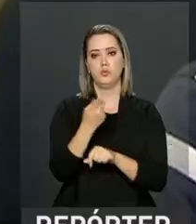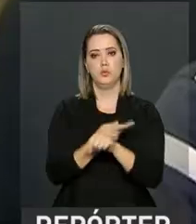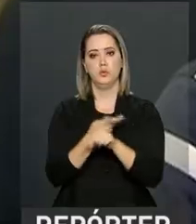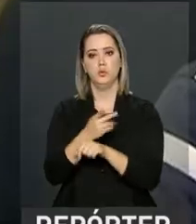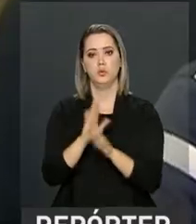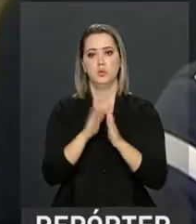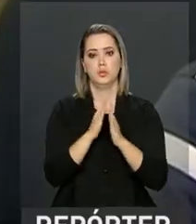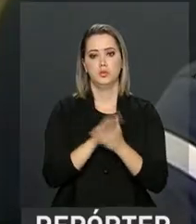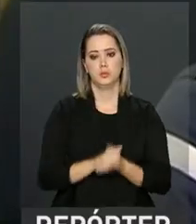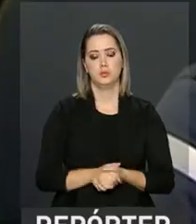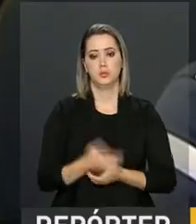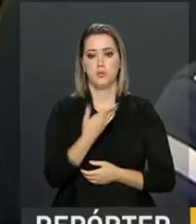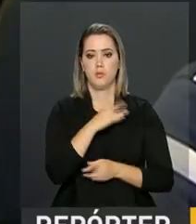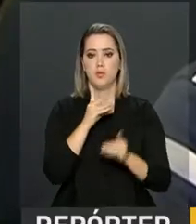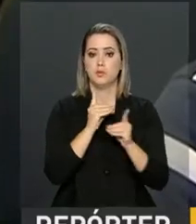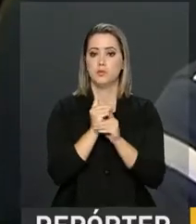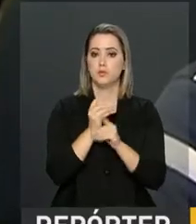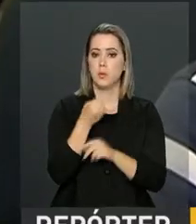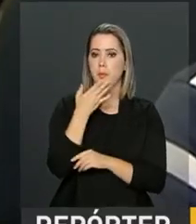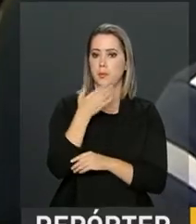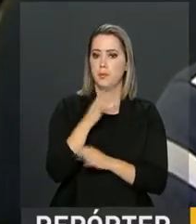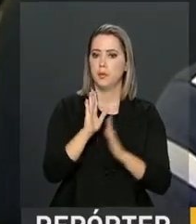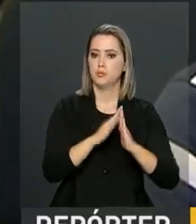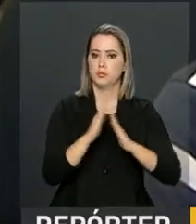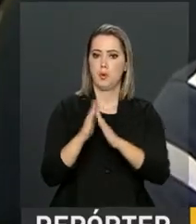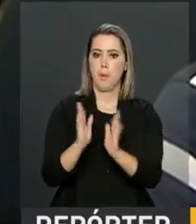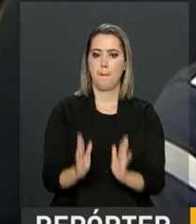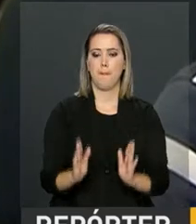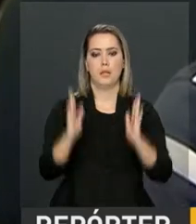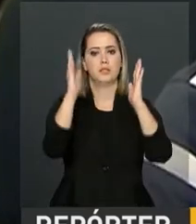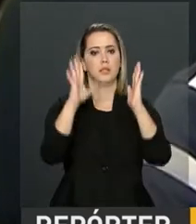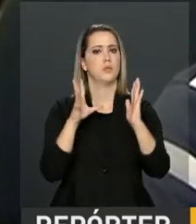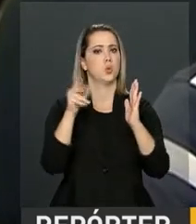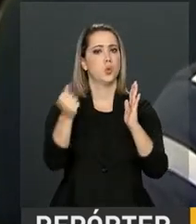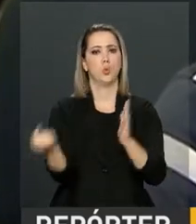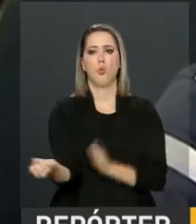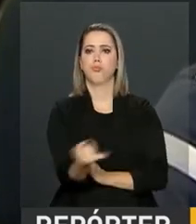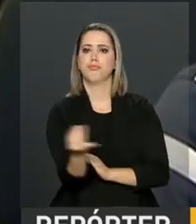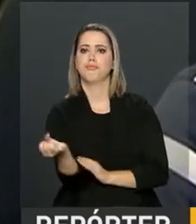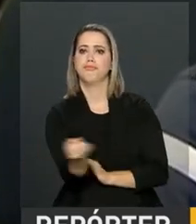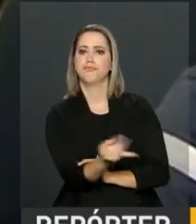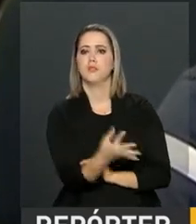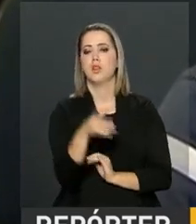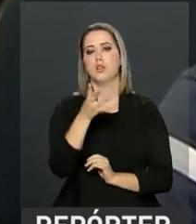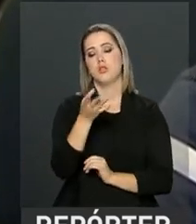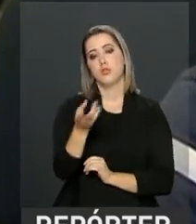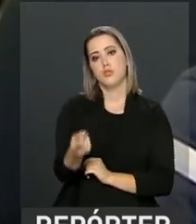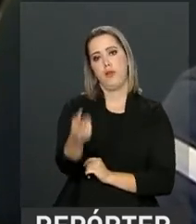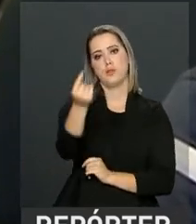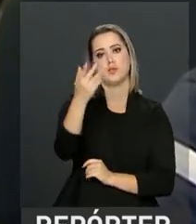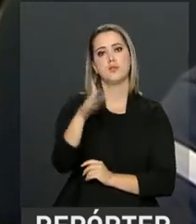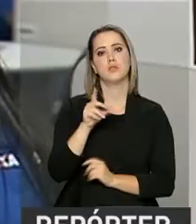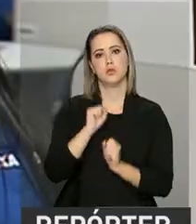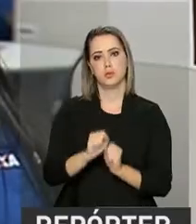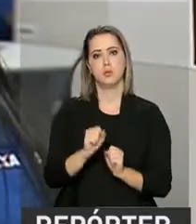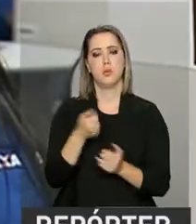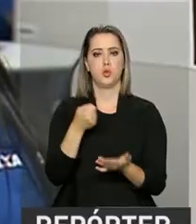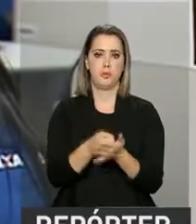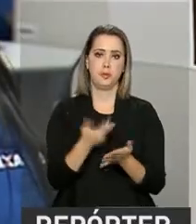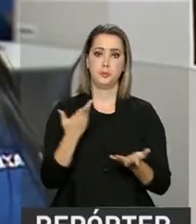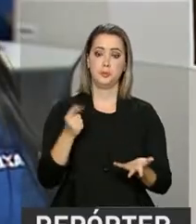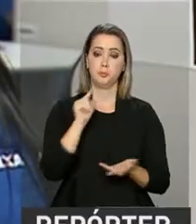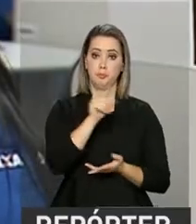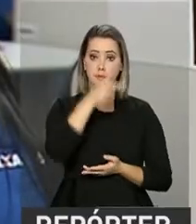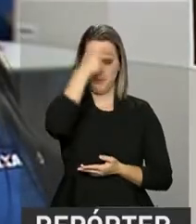própria. Você vai encontrar ótimos empreendimentos, apartamentos, todos os preços, e que vai caber aí dentro do seu bolso. Quem vem